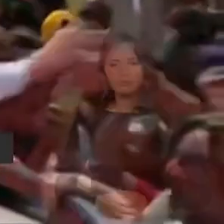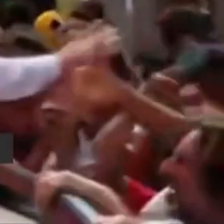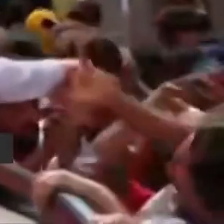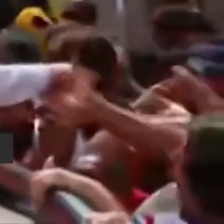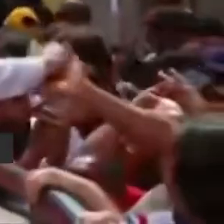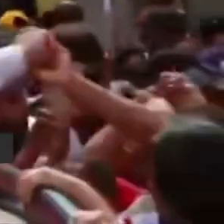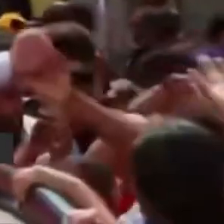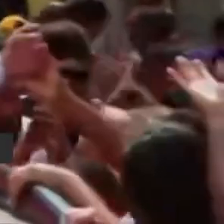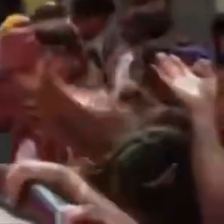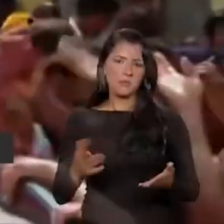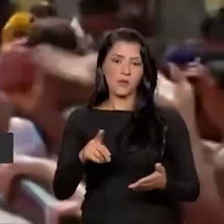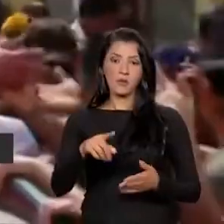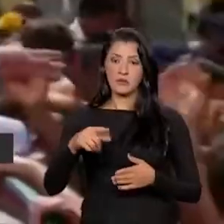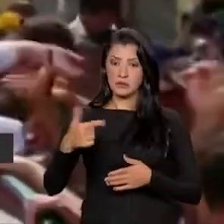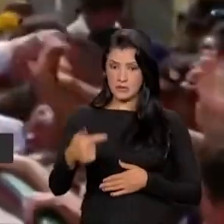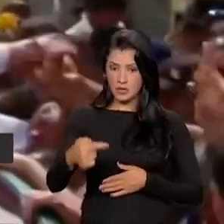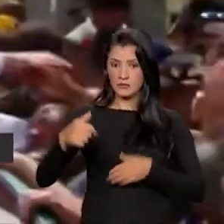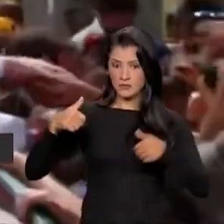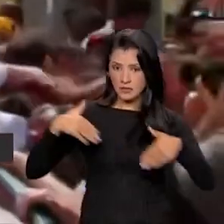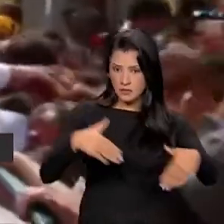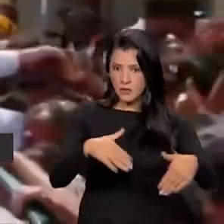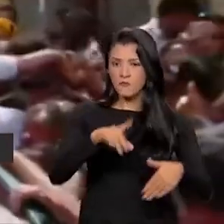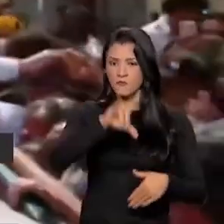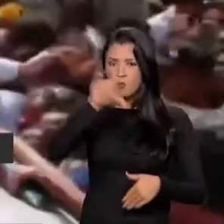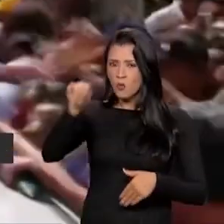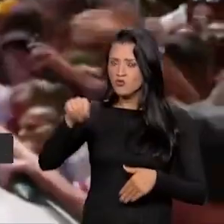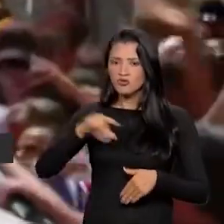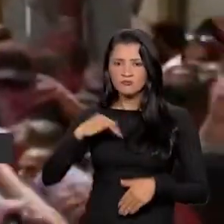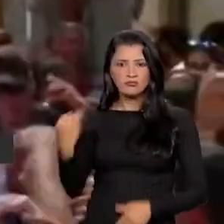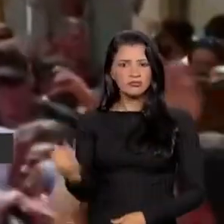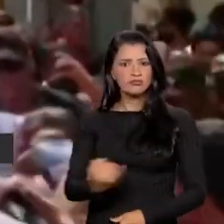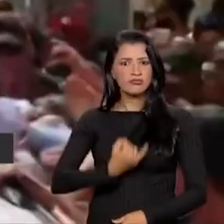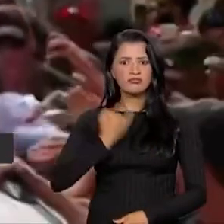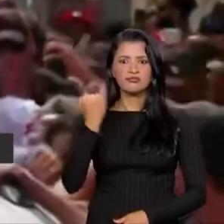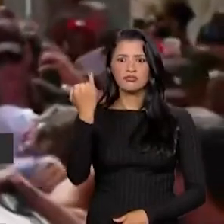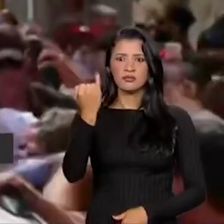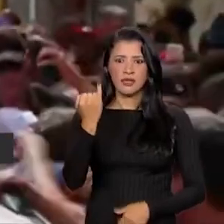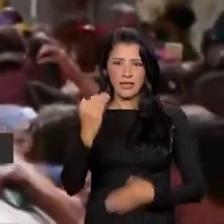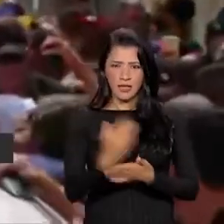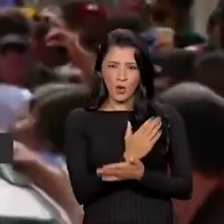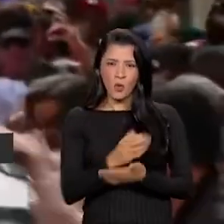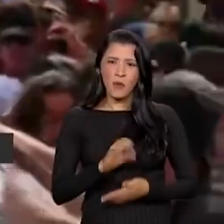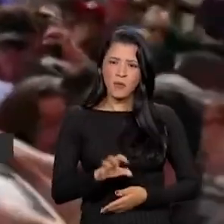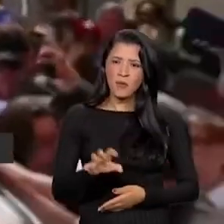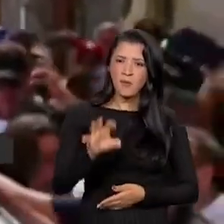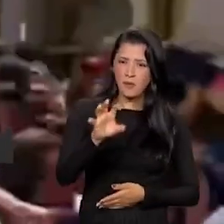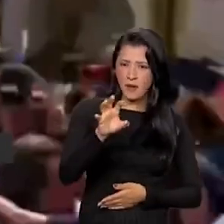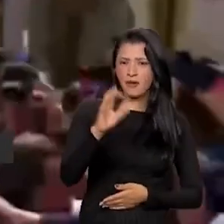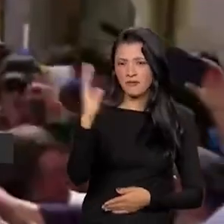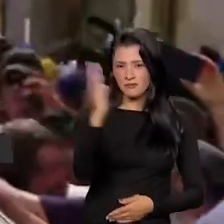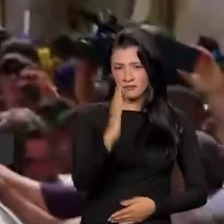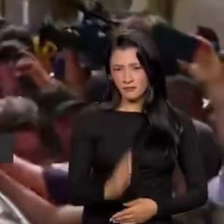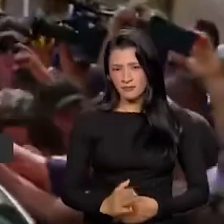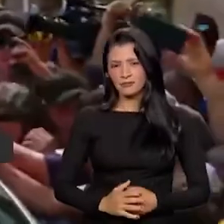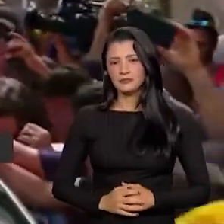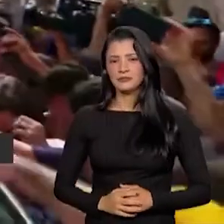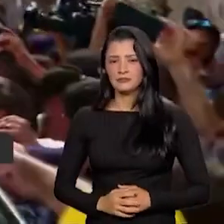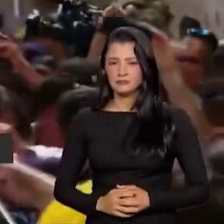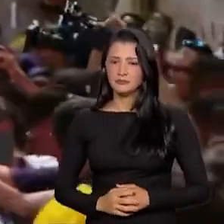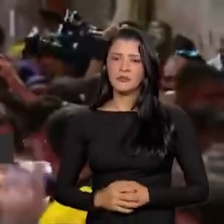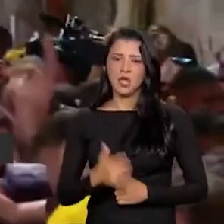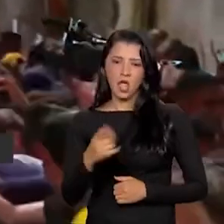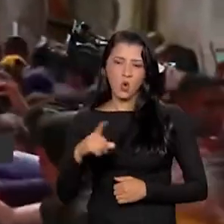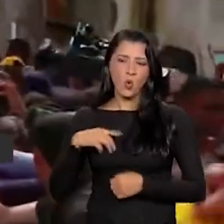Ou seja, 7 de setembro foi uma data simbólica em algumas regiões do país. Em